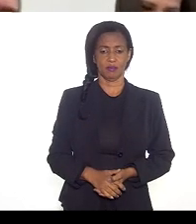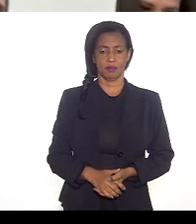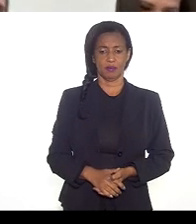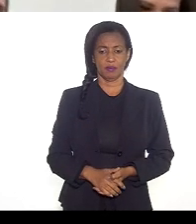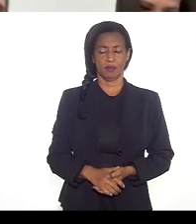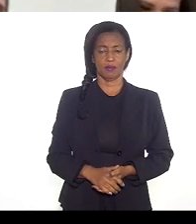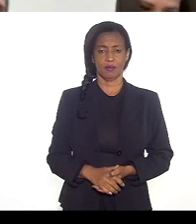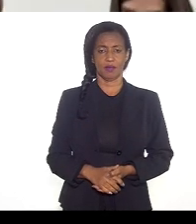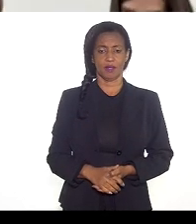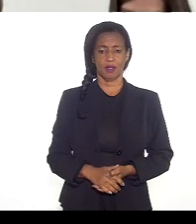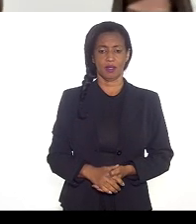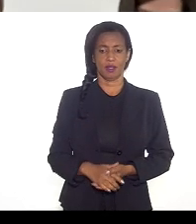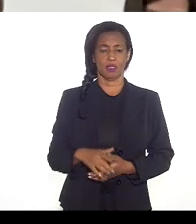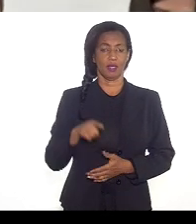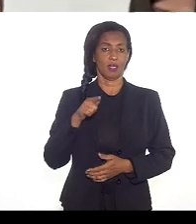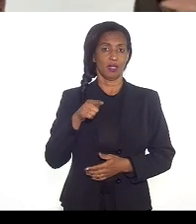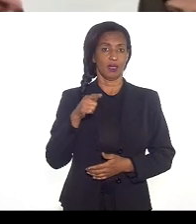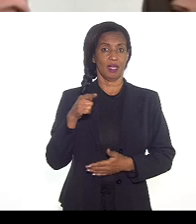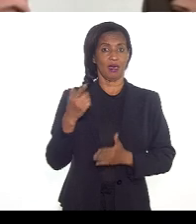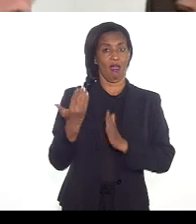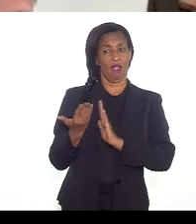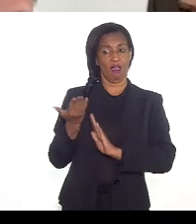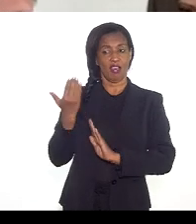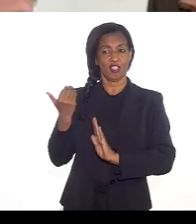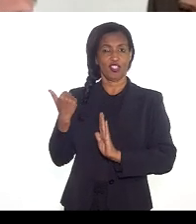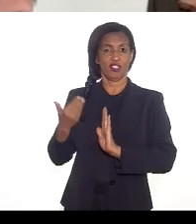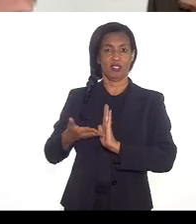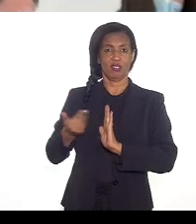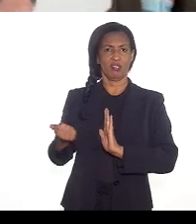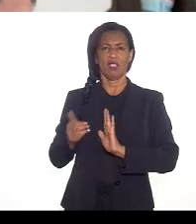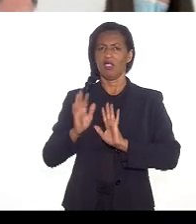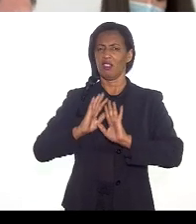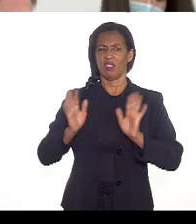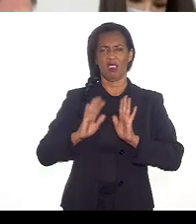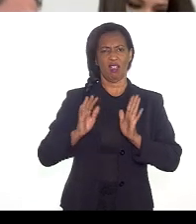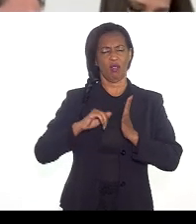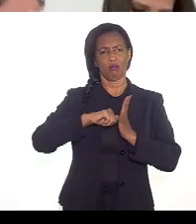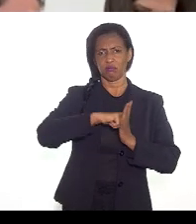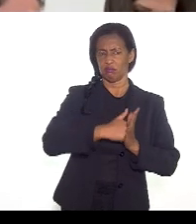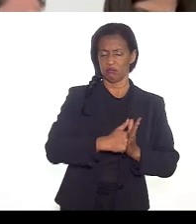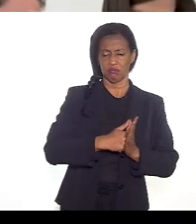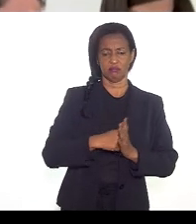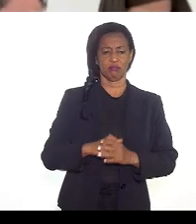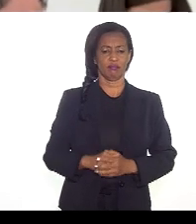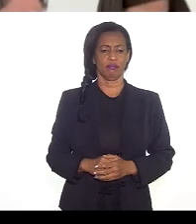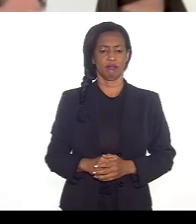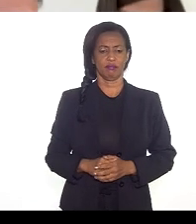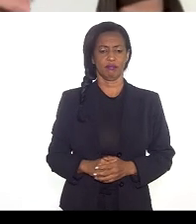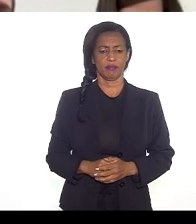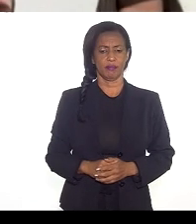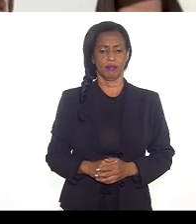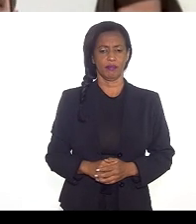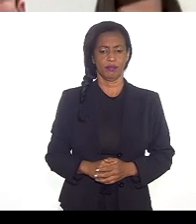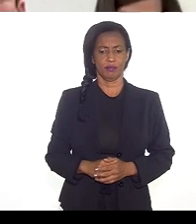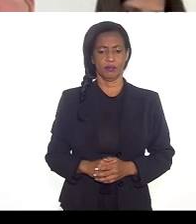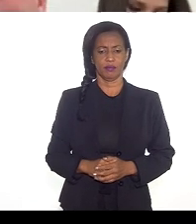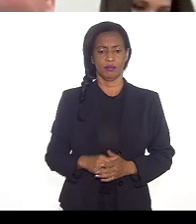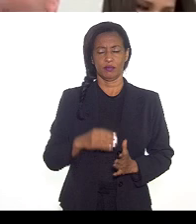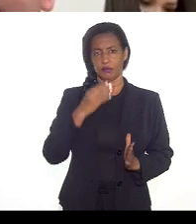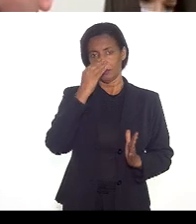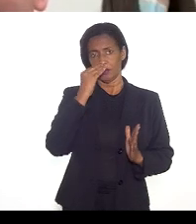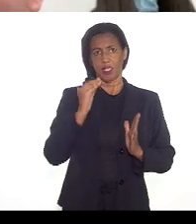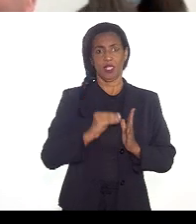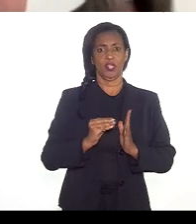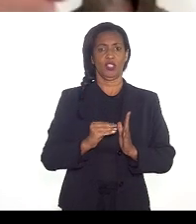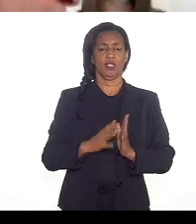caso específico, tem que revogar a anterior. Não, mantém a prejudicabilidade. Eu também acho. Então, prejudicabilidade